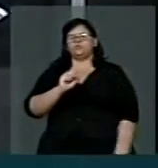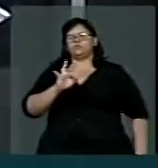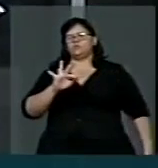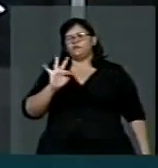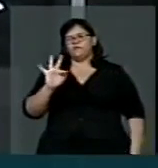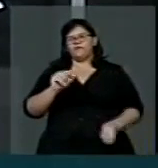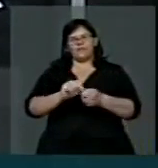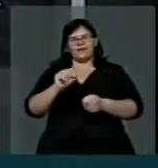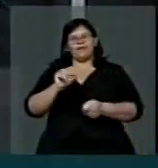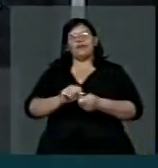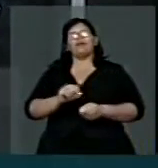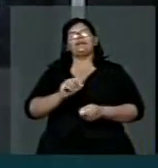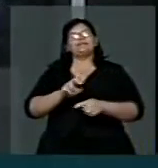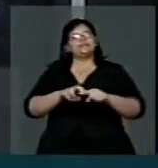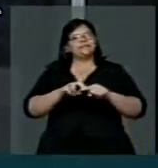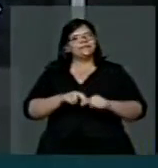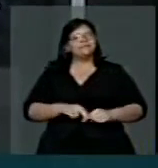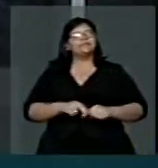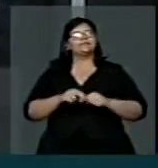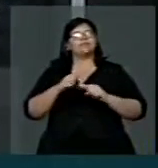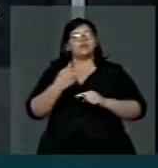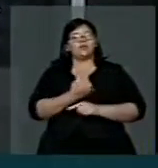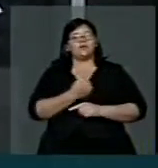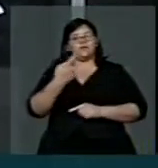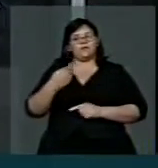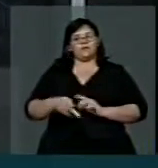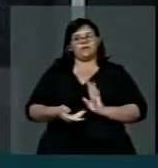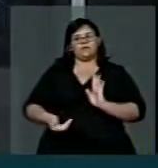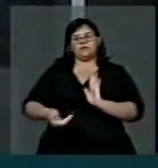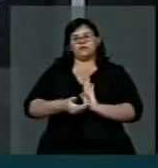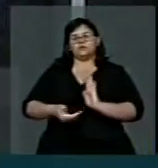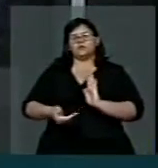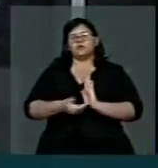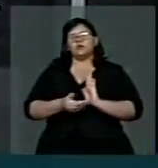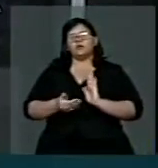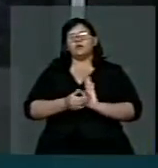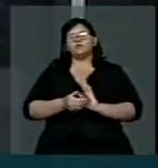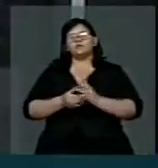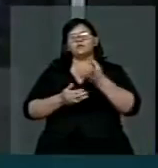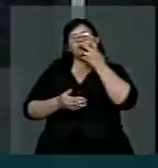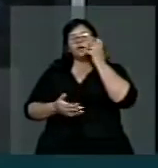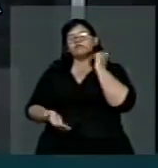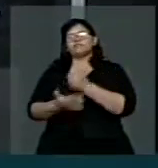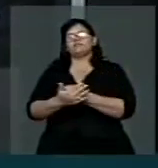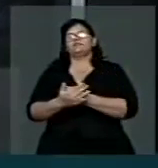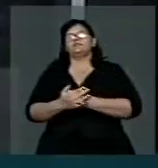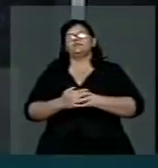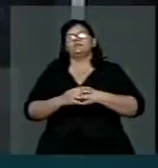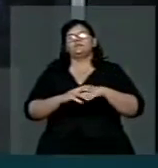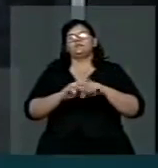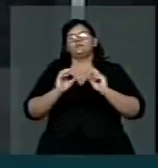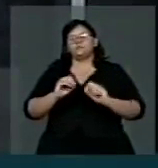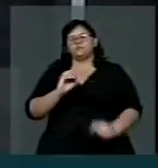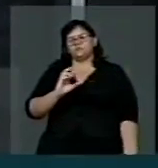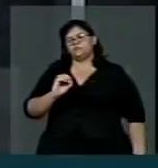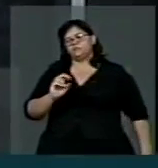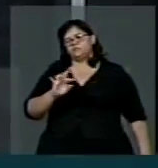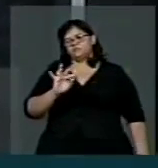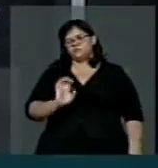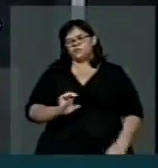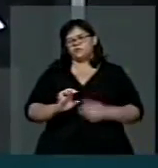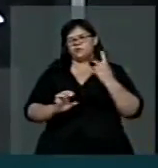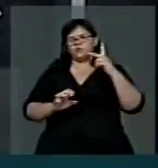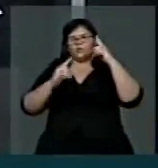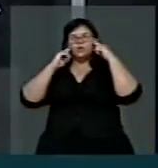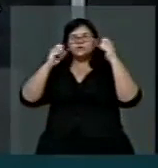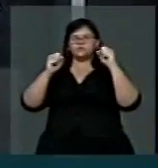posição, desta casa prepondere sobre a atividade primordial daquela corte, que é de ser a